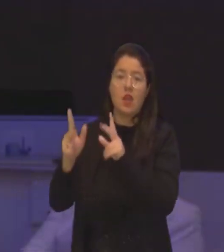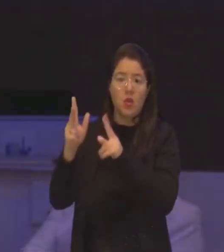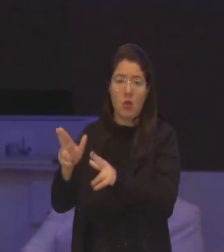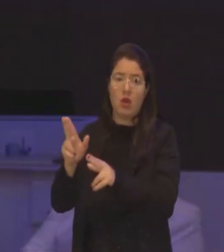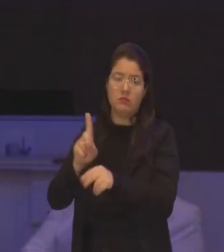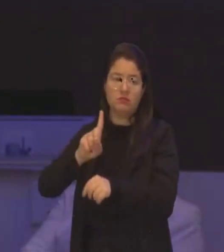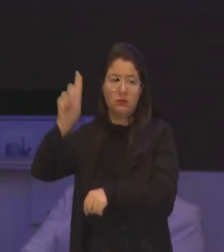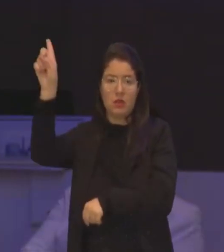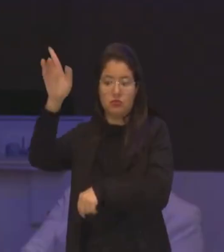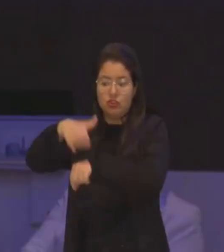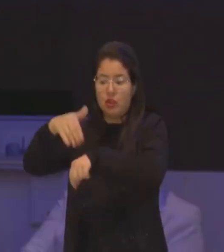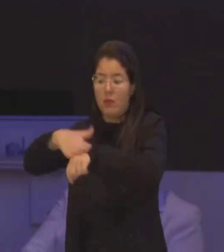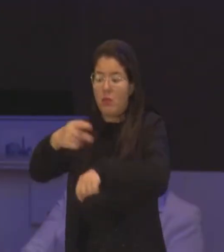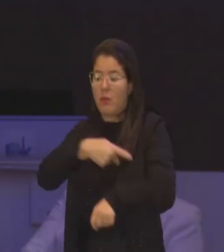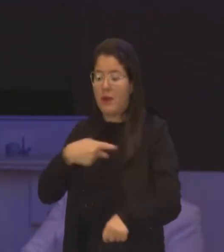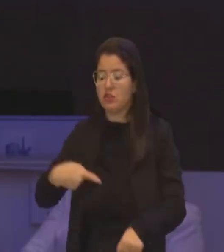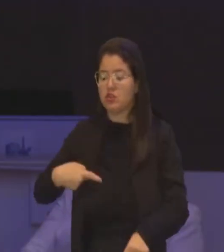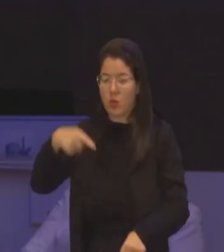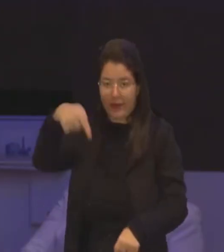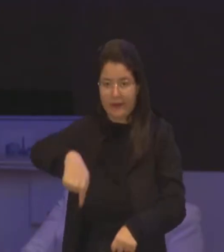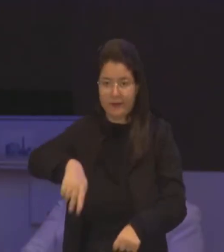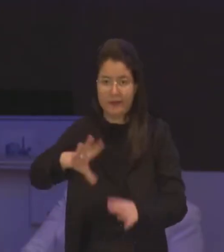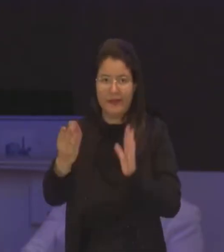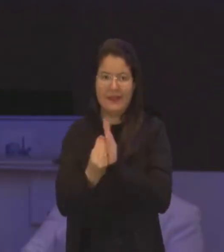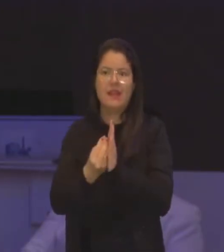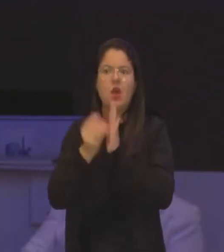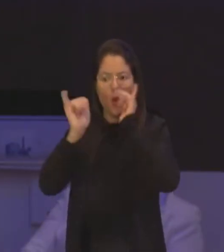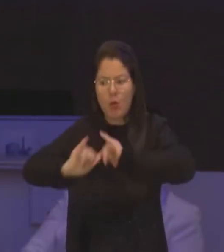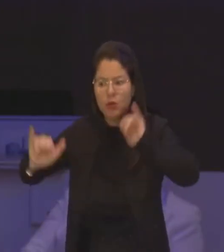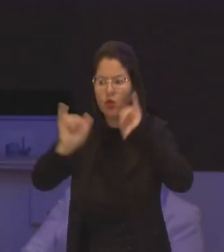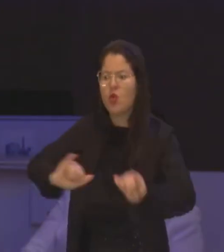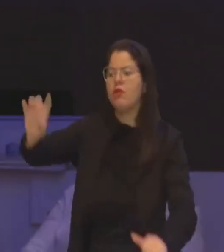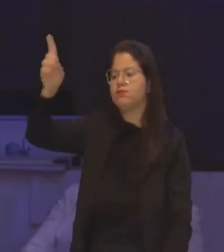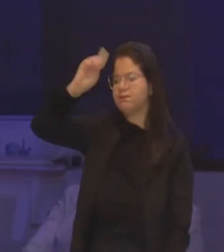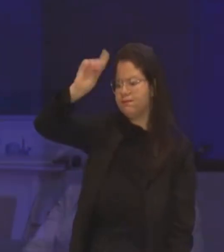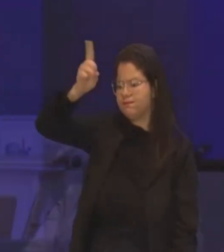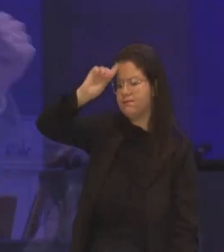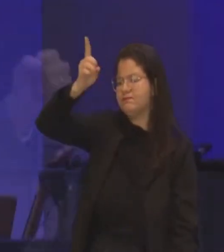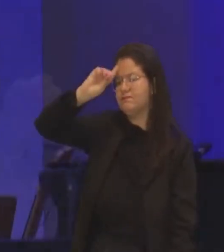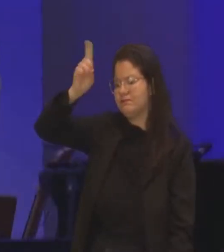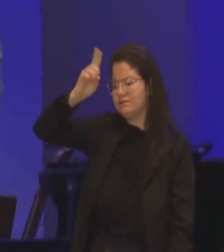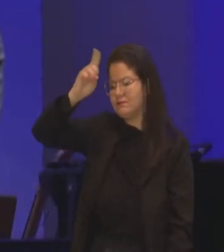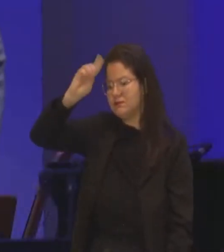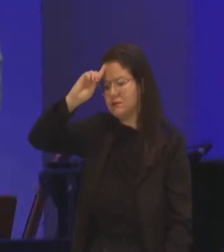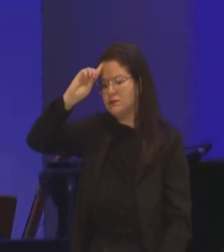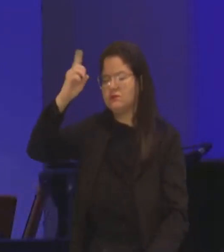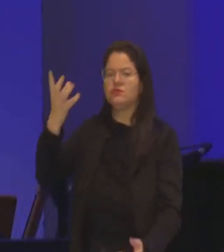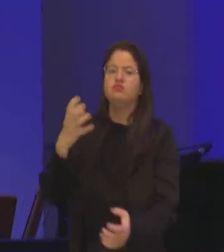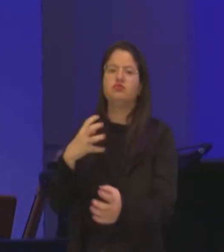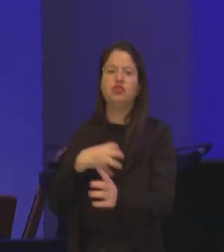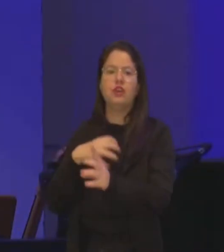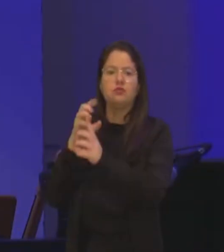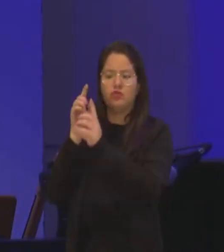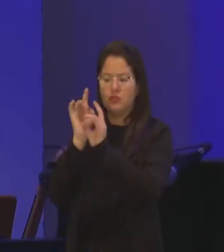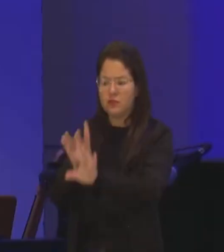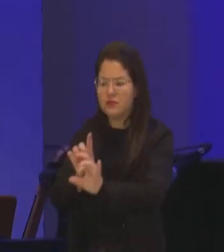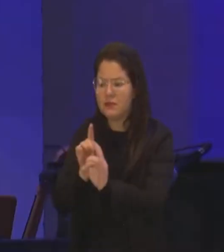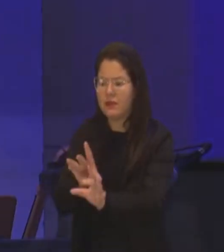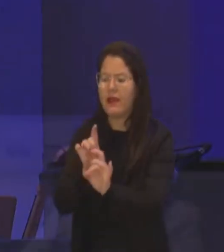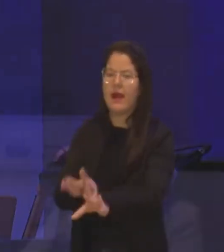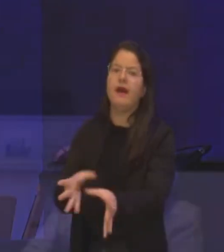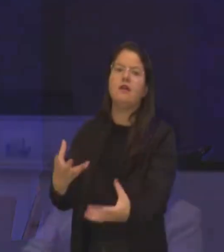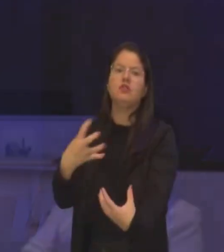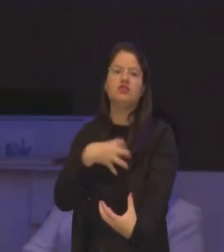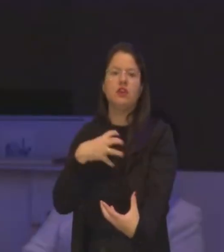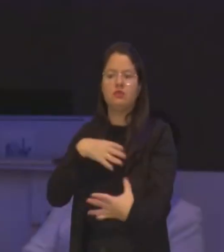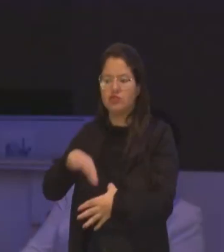igreja, ele tem comunicado dia após dia uma visão discipular, de formação de liderança.